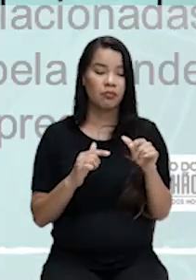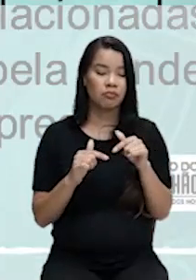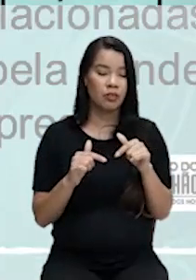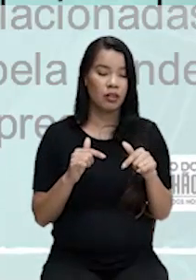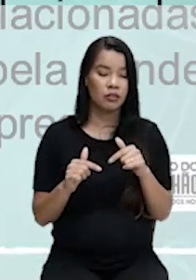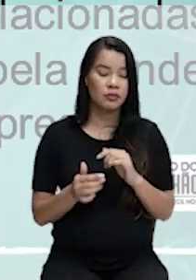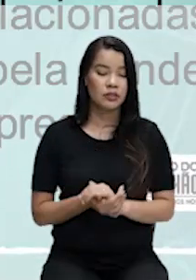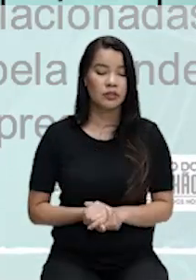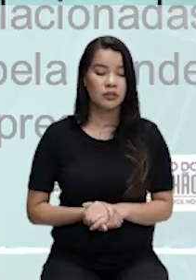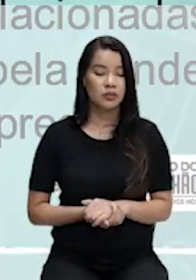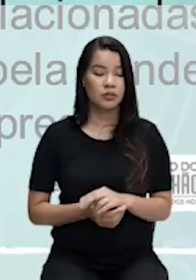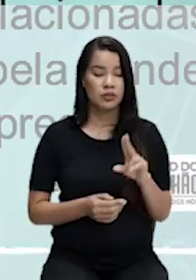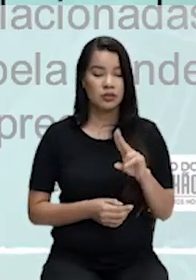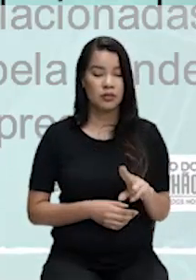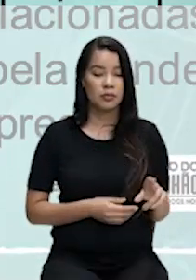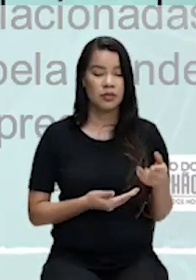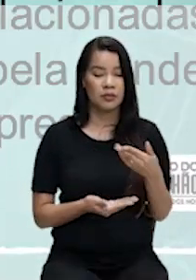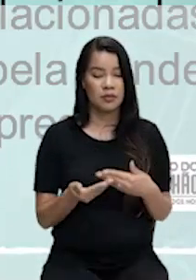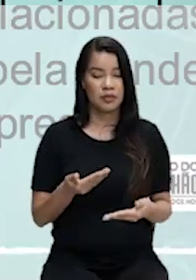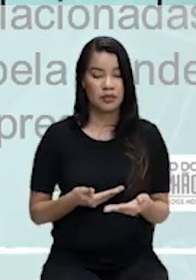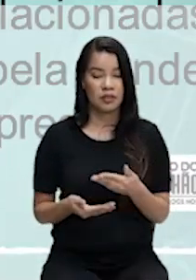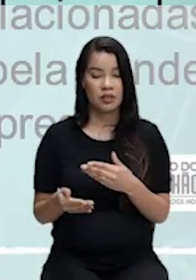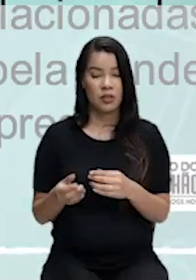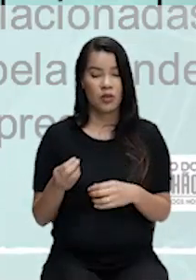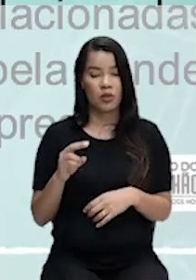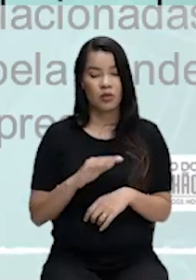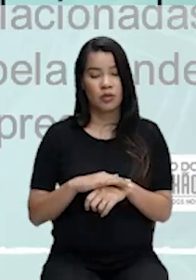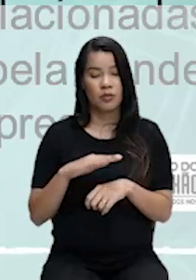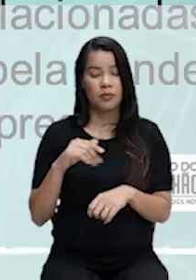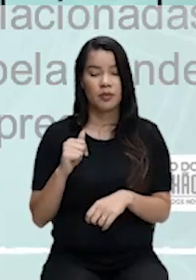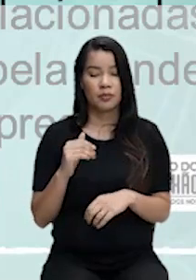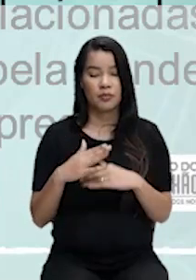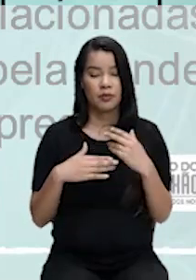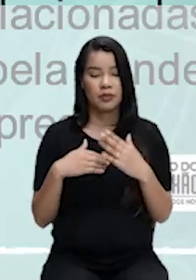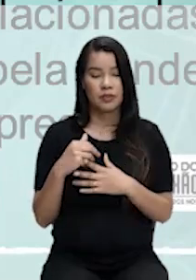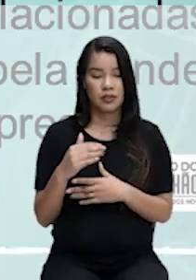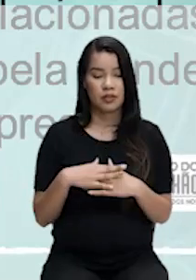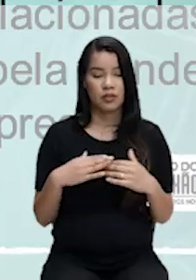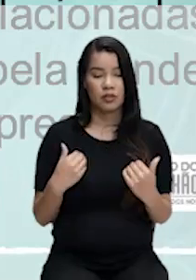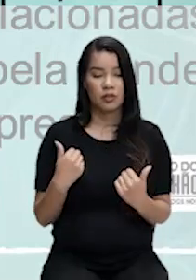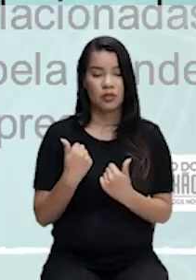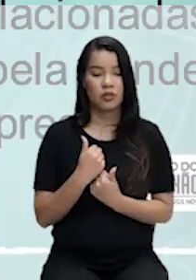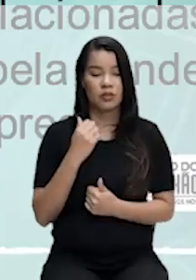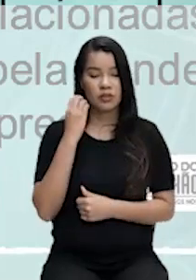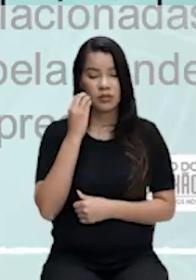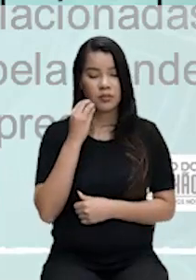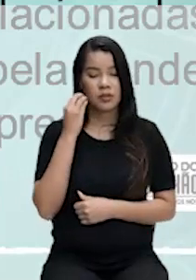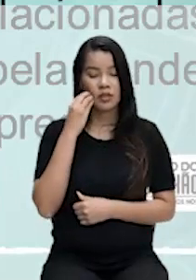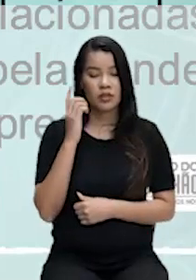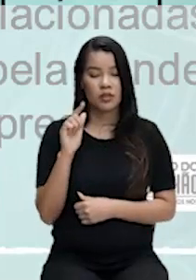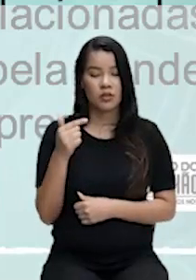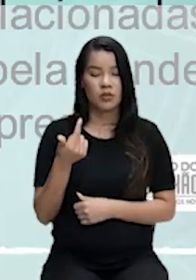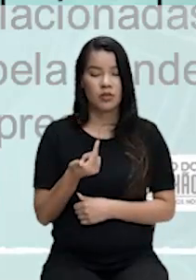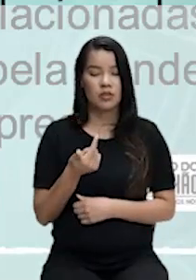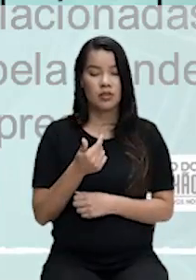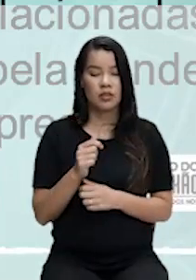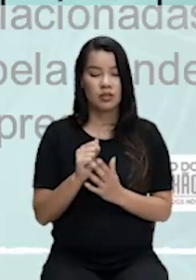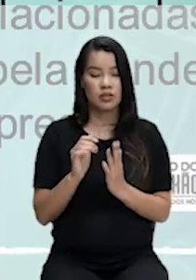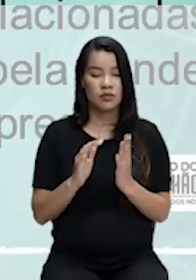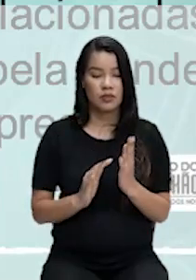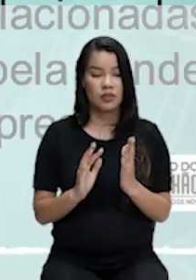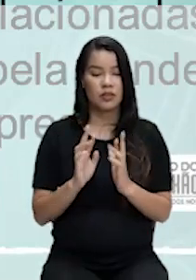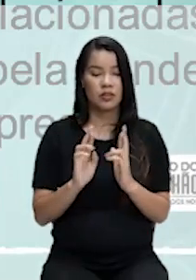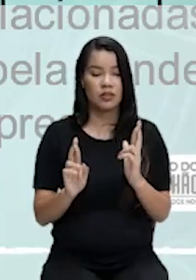experiências profissionais, em comunidades e outras atividades relacionadas ao mundo corporativo. Em 2020 e